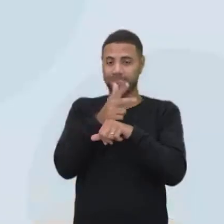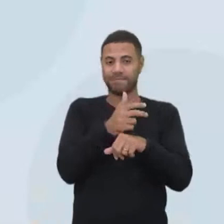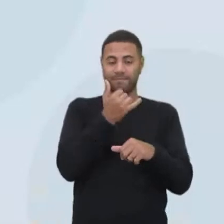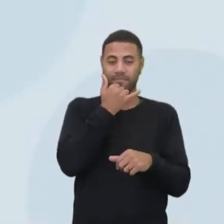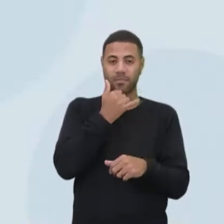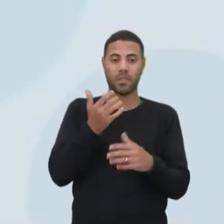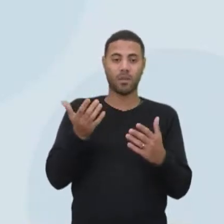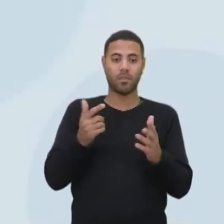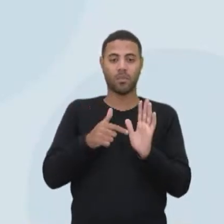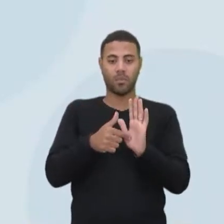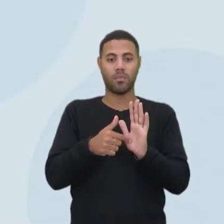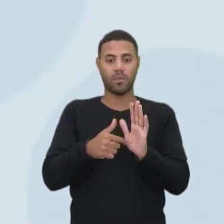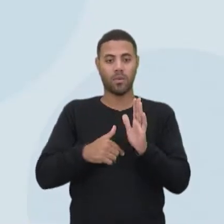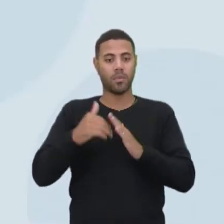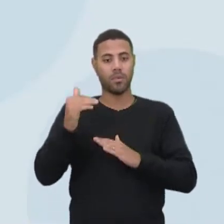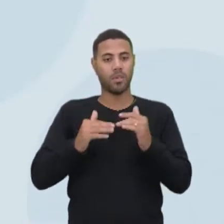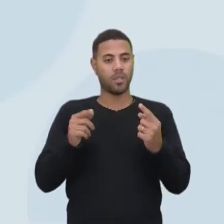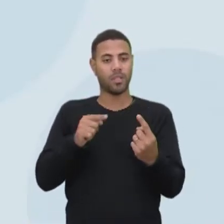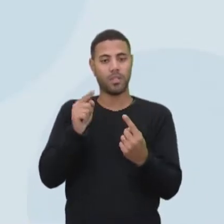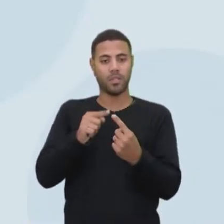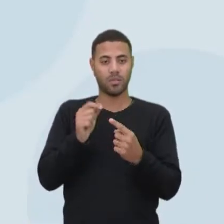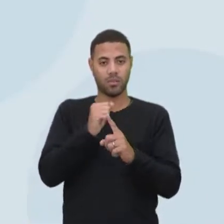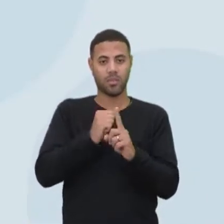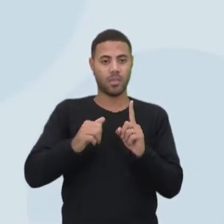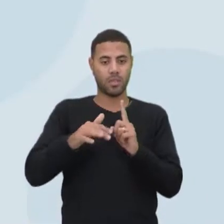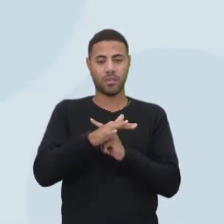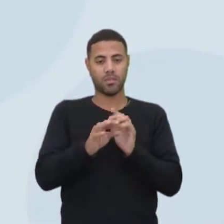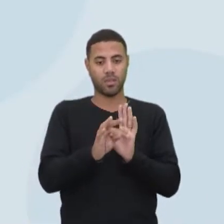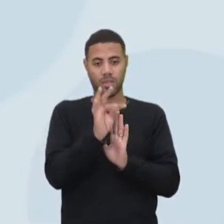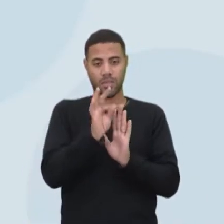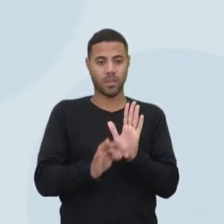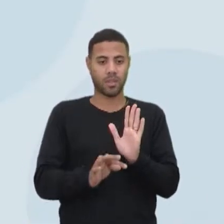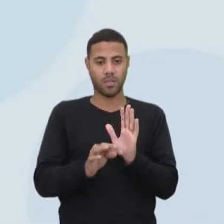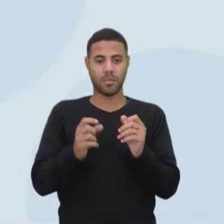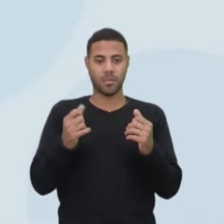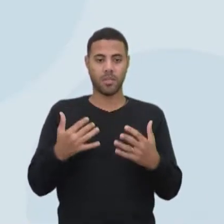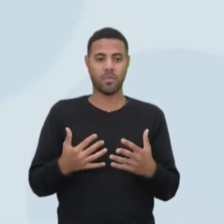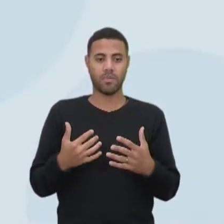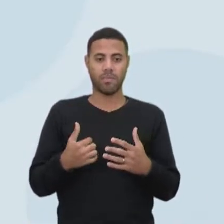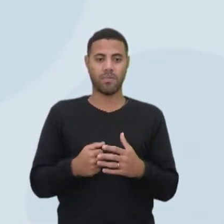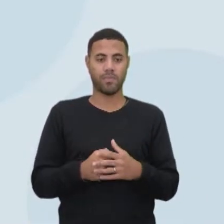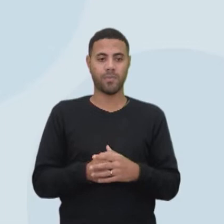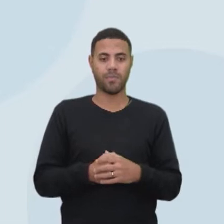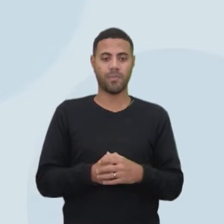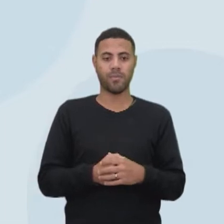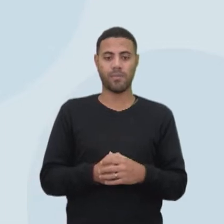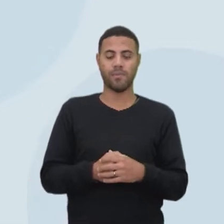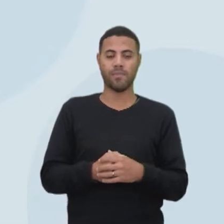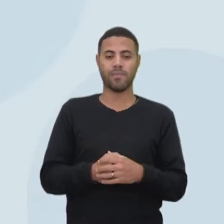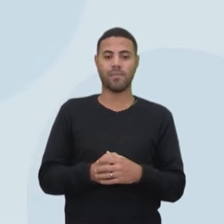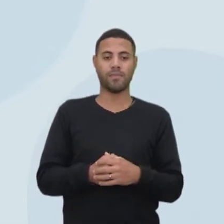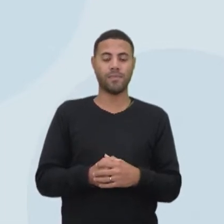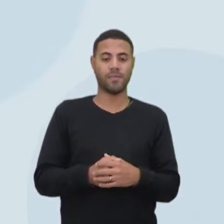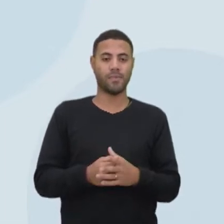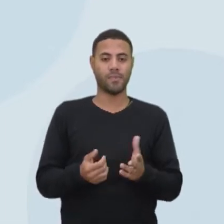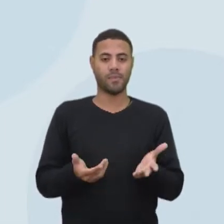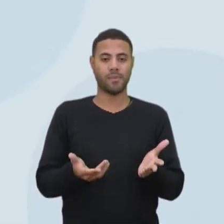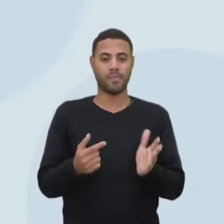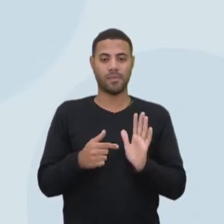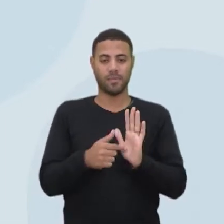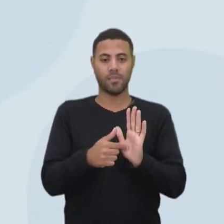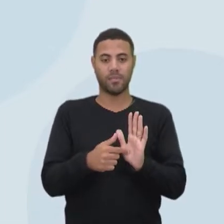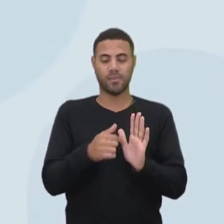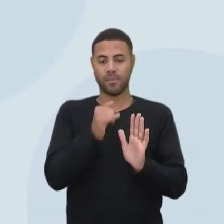função social do texto, né? Que a gente tá falando do texto nas linguagens geral. Aí a função social, eu trouxe o exemplo